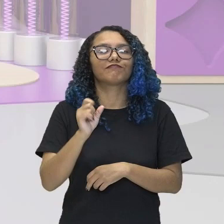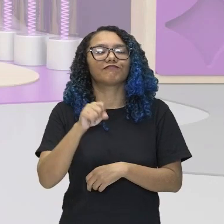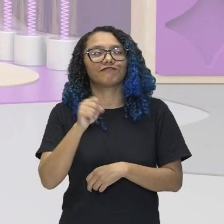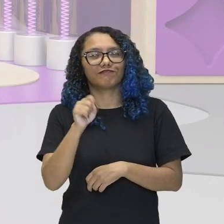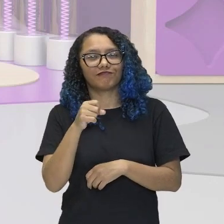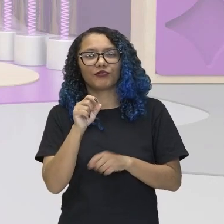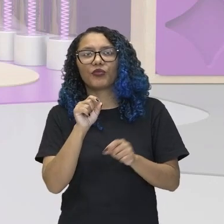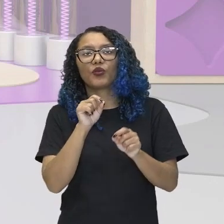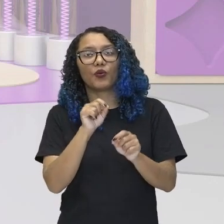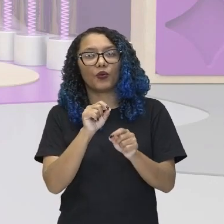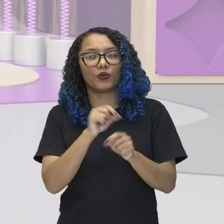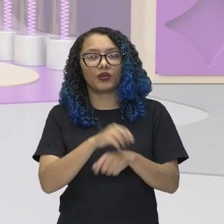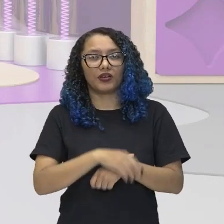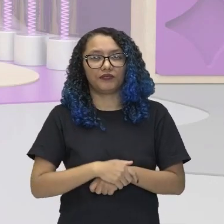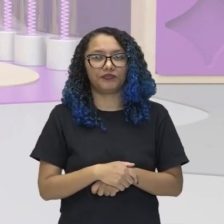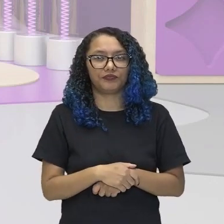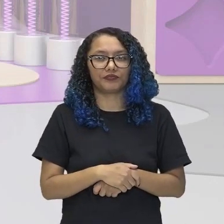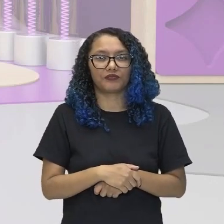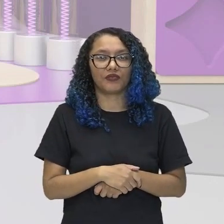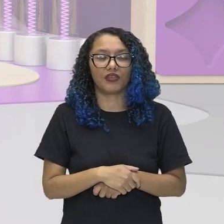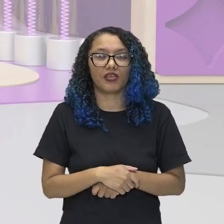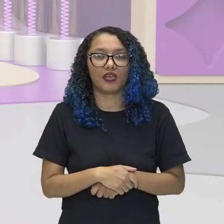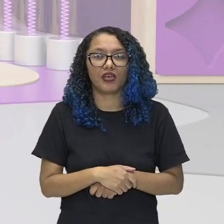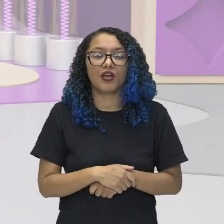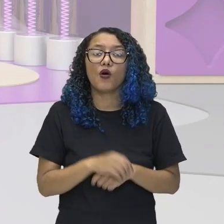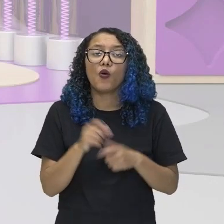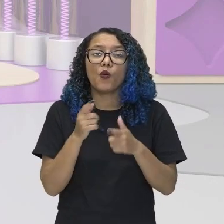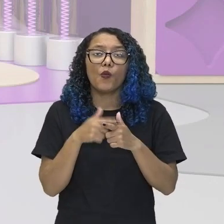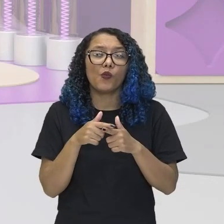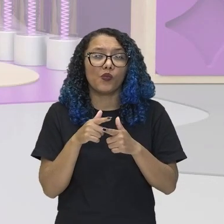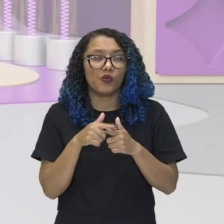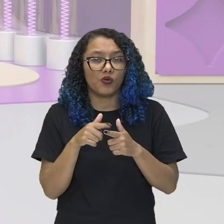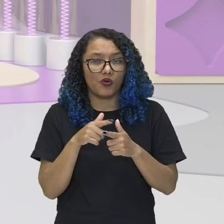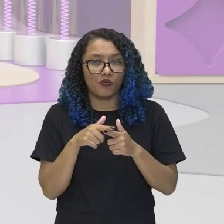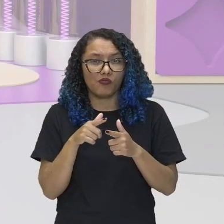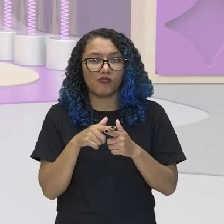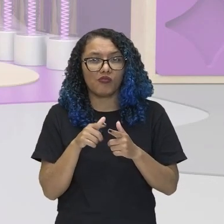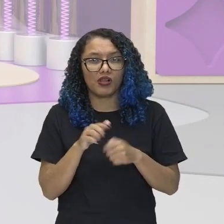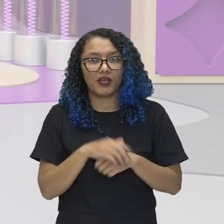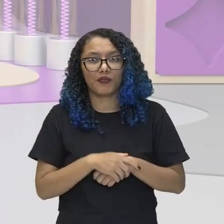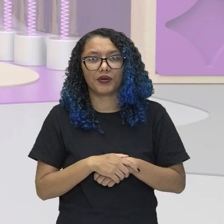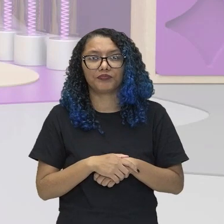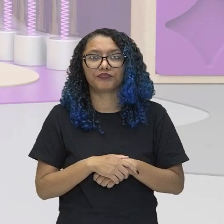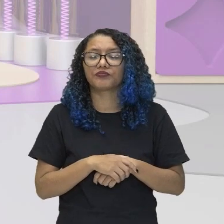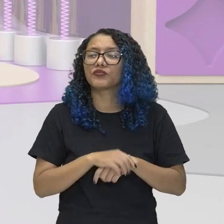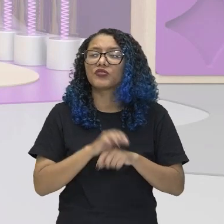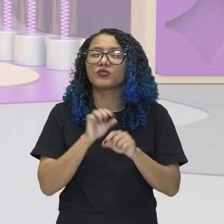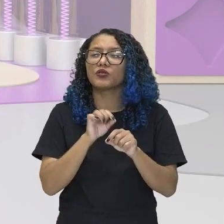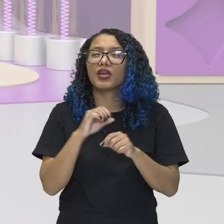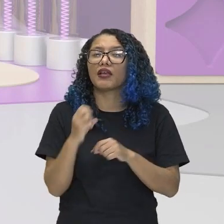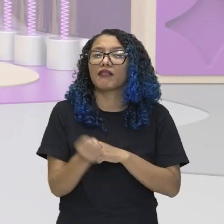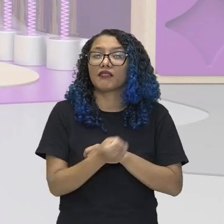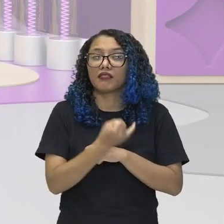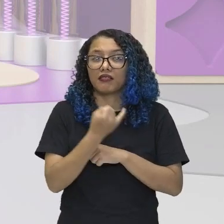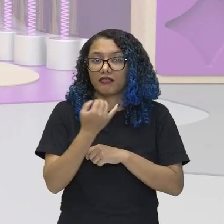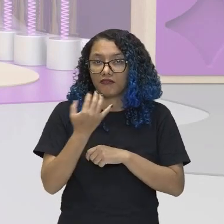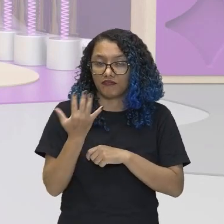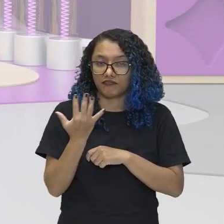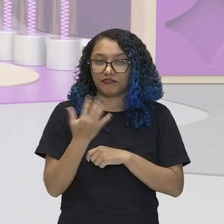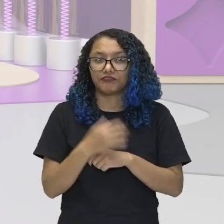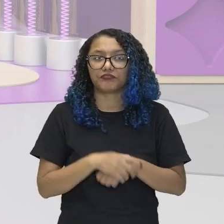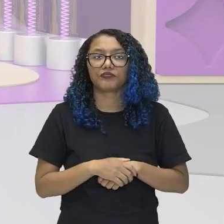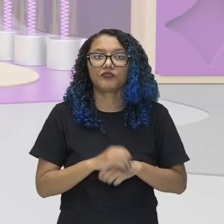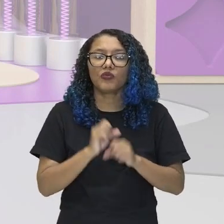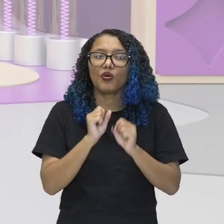um problema muito utilizado chamado problema fundamental da contagem, que ele pode ser estruturado